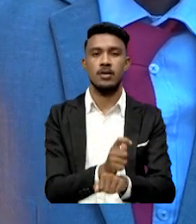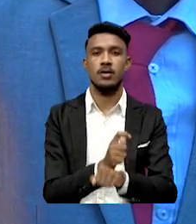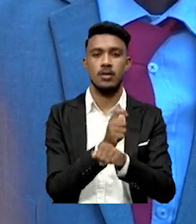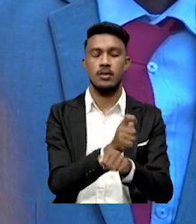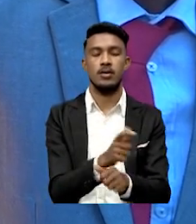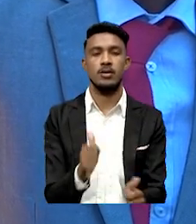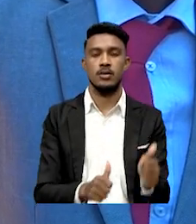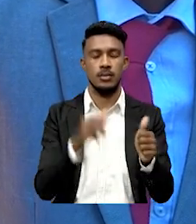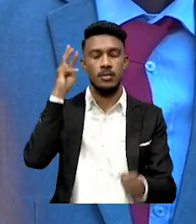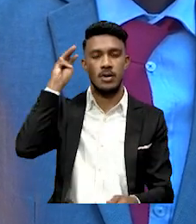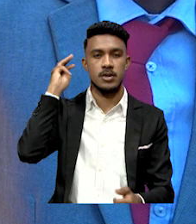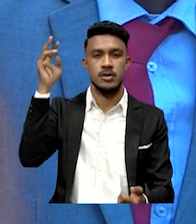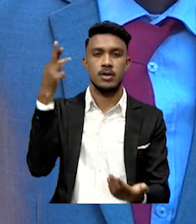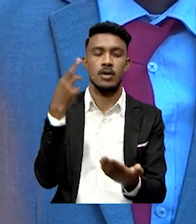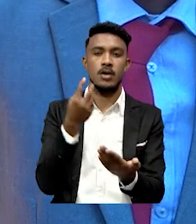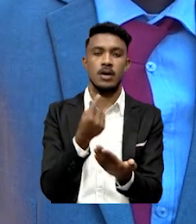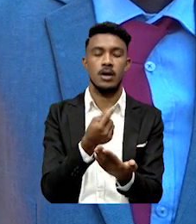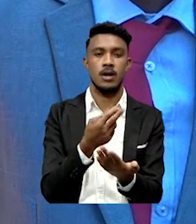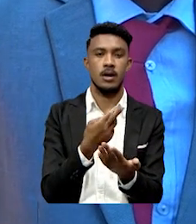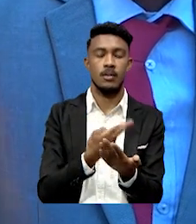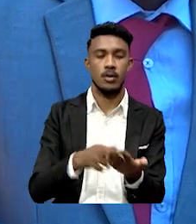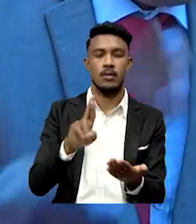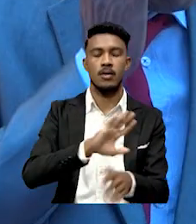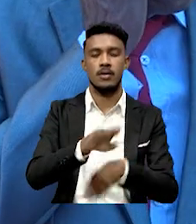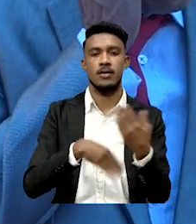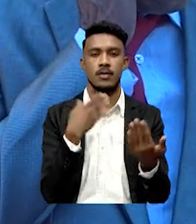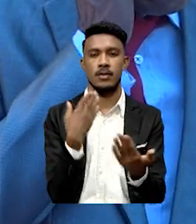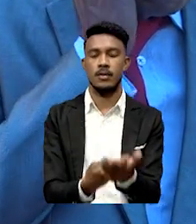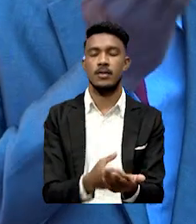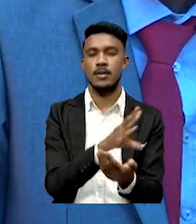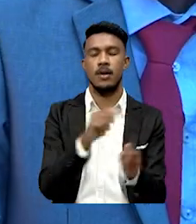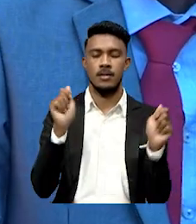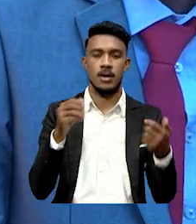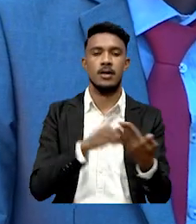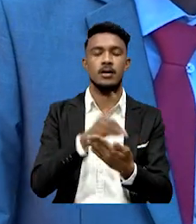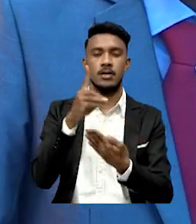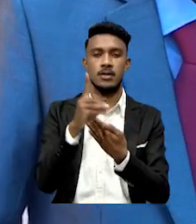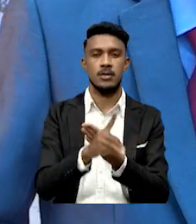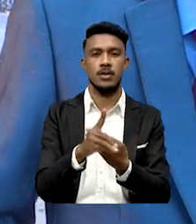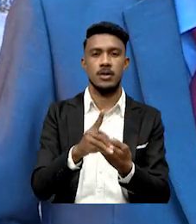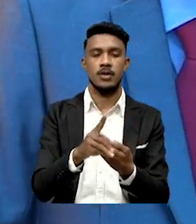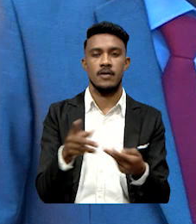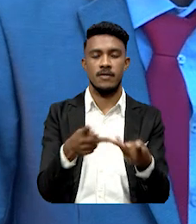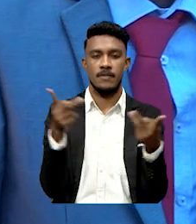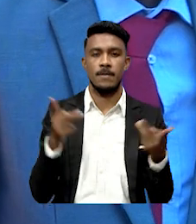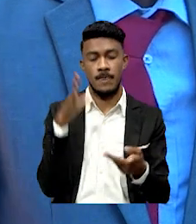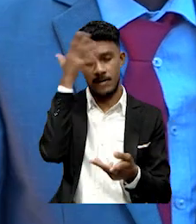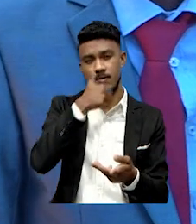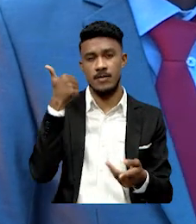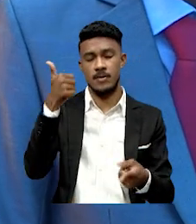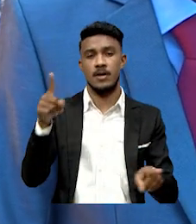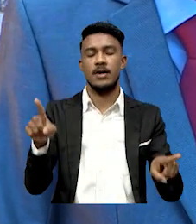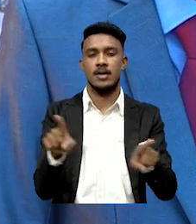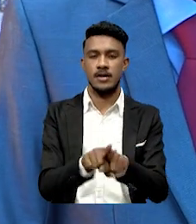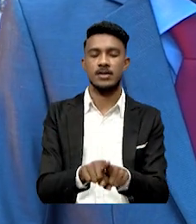ministro aprovado, e o conselho ministro. Então, se utiliza ele, né, para o desenvolver o turismo, se ele está em Mehi, a Turu sai esse destino